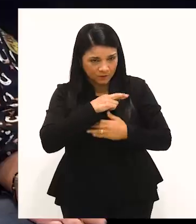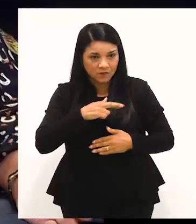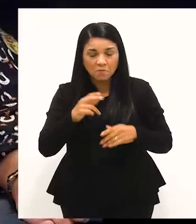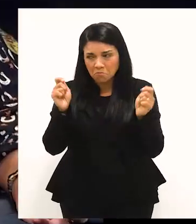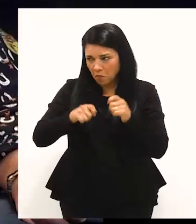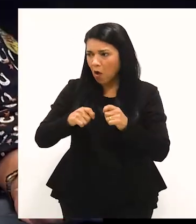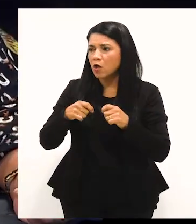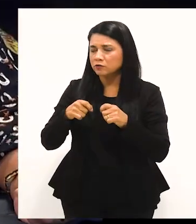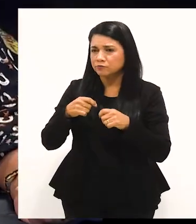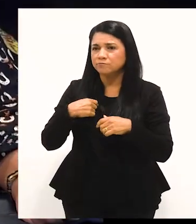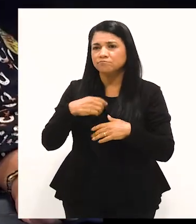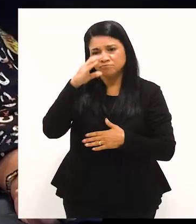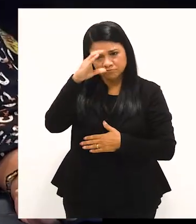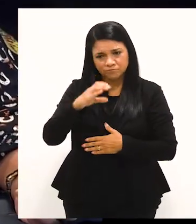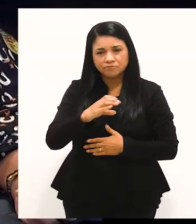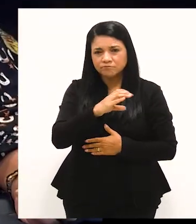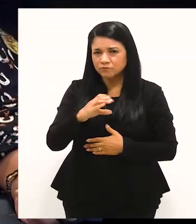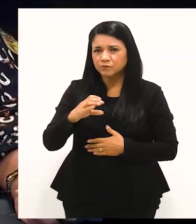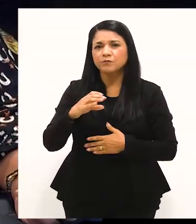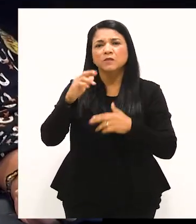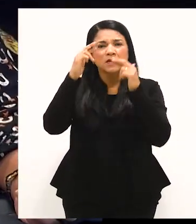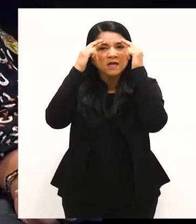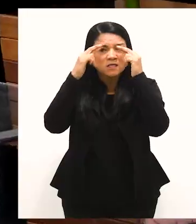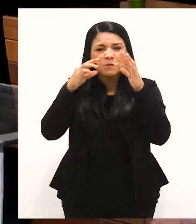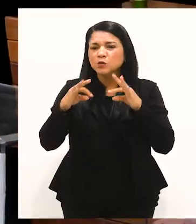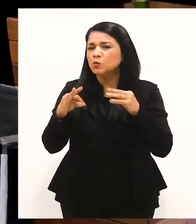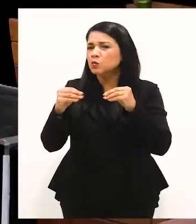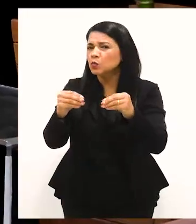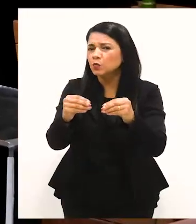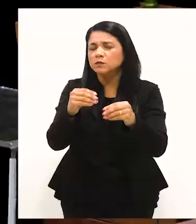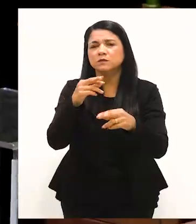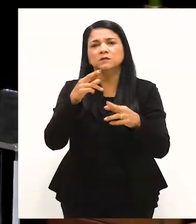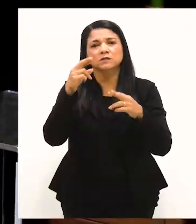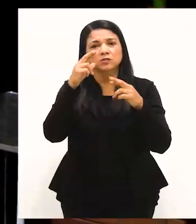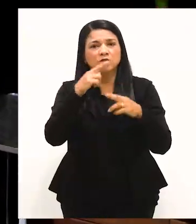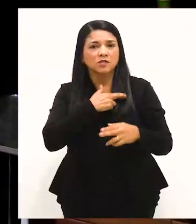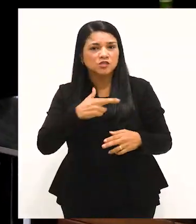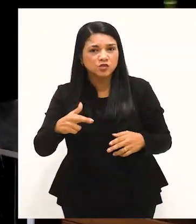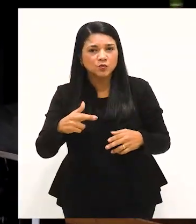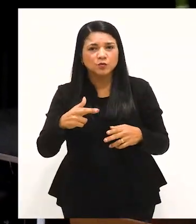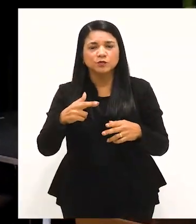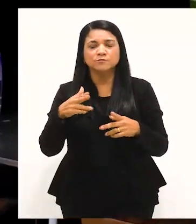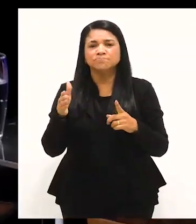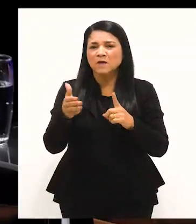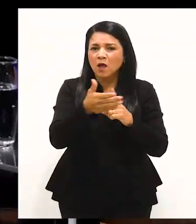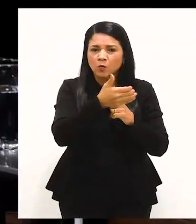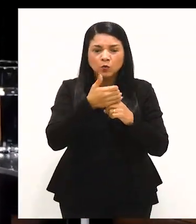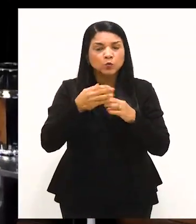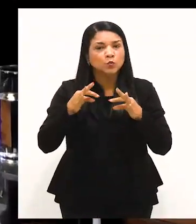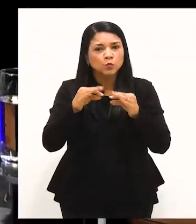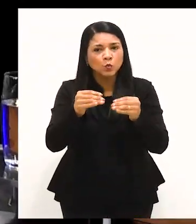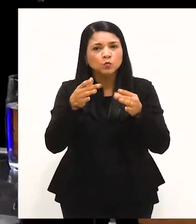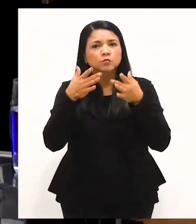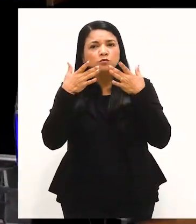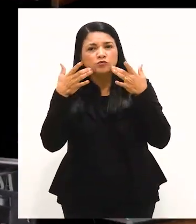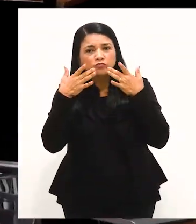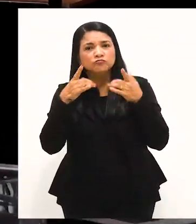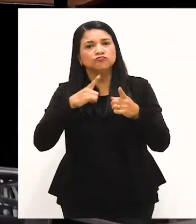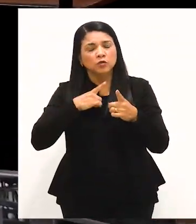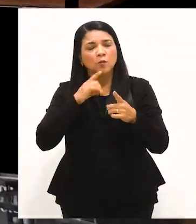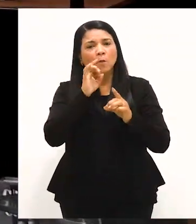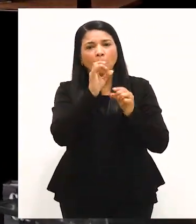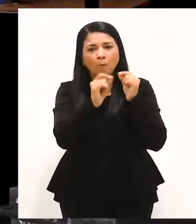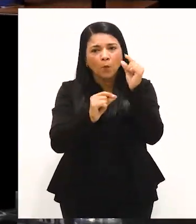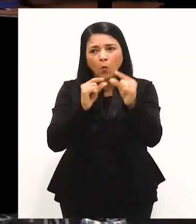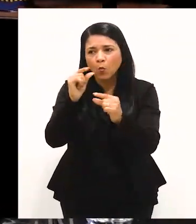perguntar a sua religião? Por favor, católico. Você é Mas católico? respeito todas as religiões. Perfeito. E todas são bem acolhidas, e todos os nossos trabalhos têm um pouco